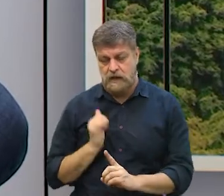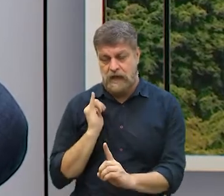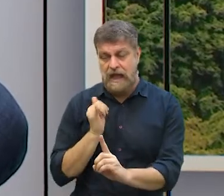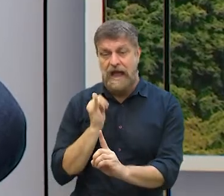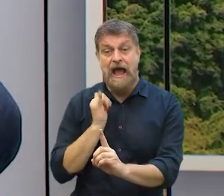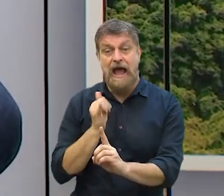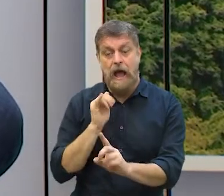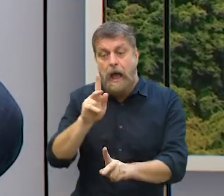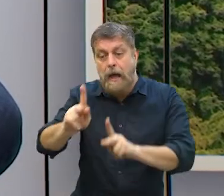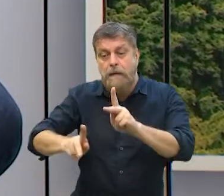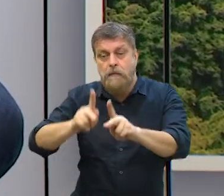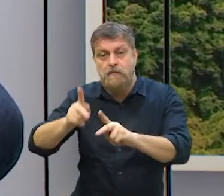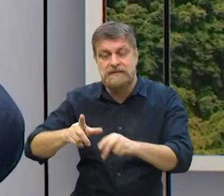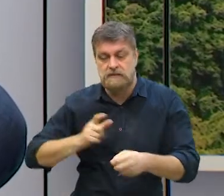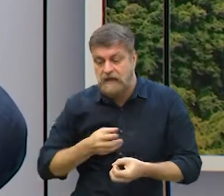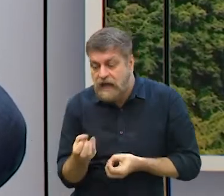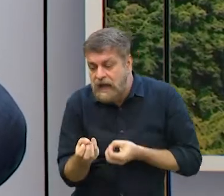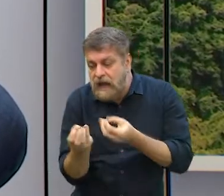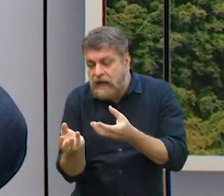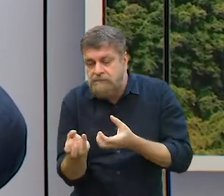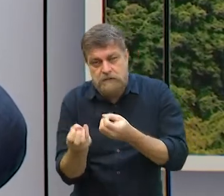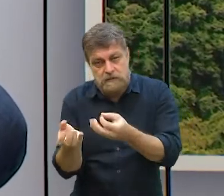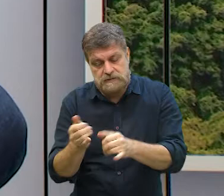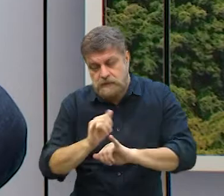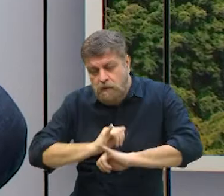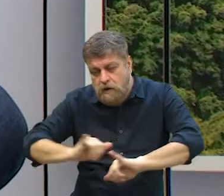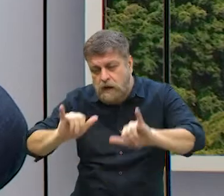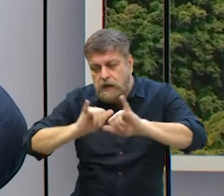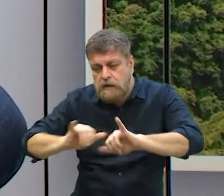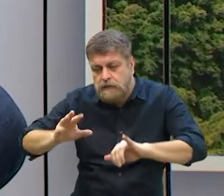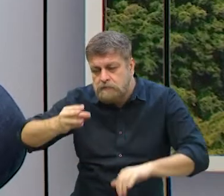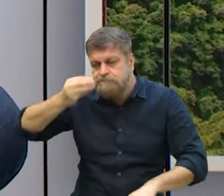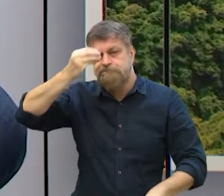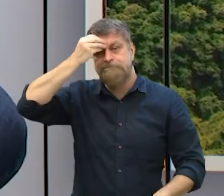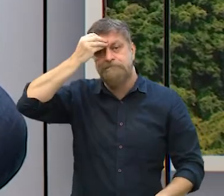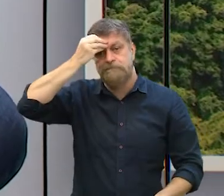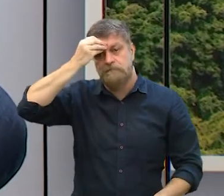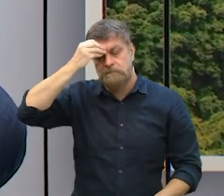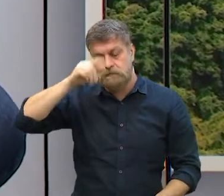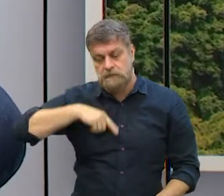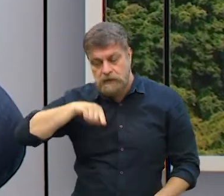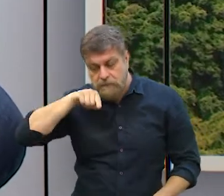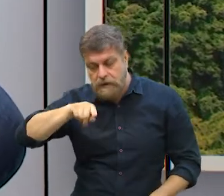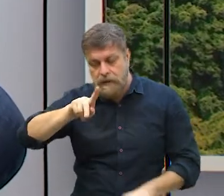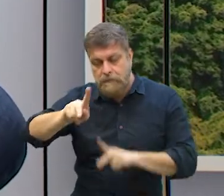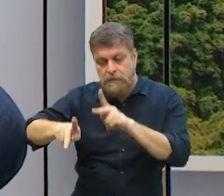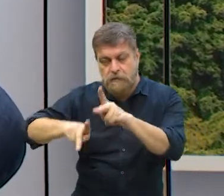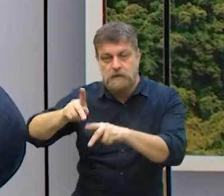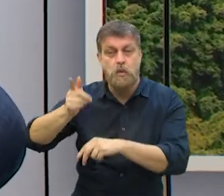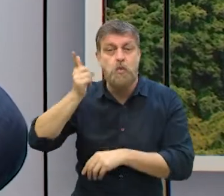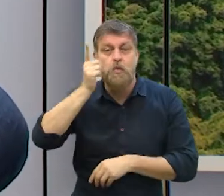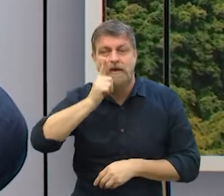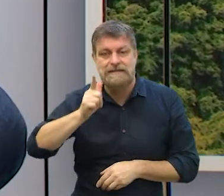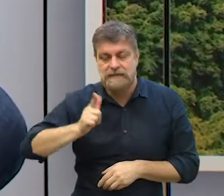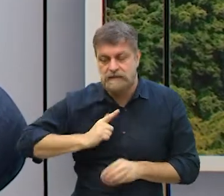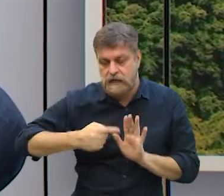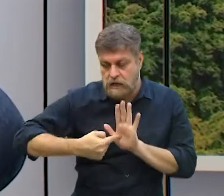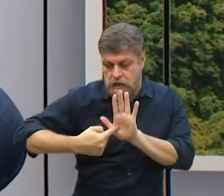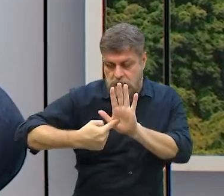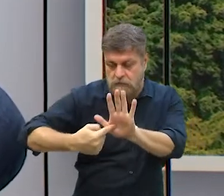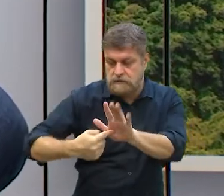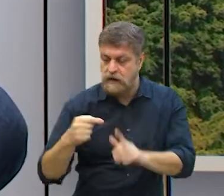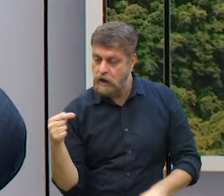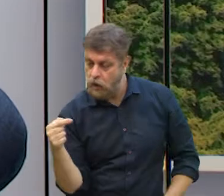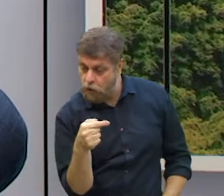uma informação maior à população, campanhas educativas, de alguma forma